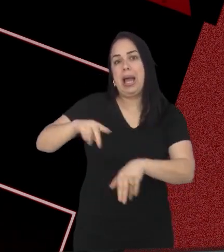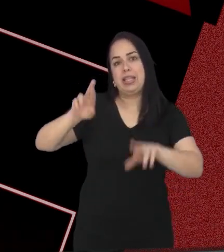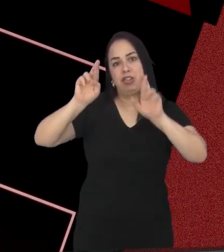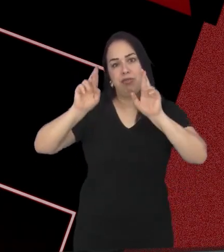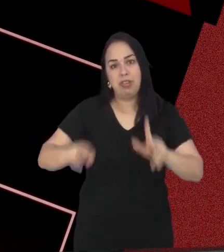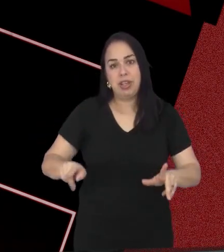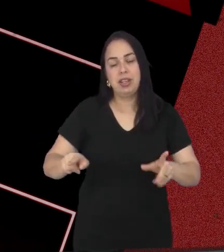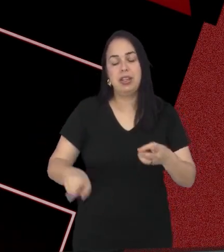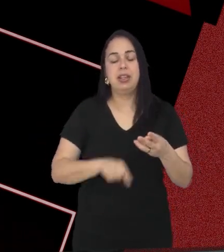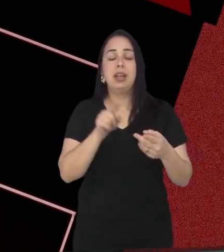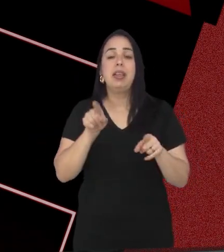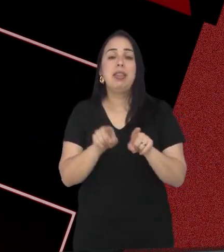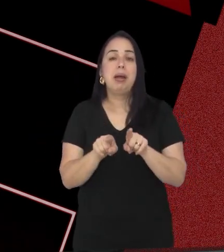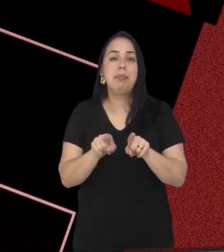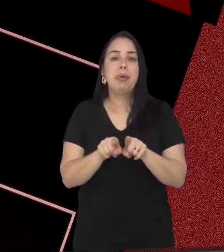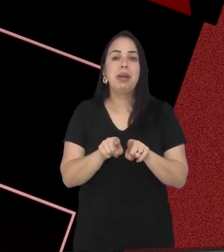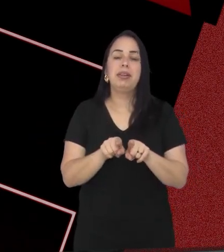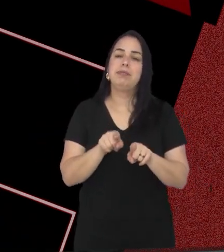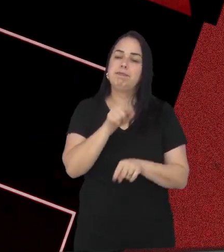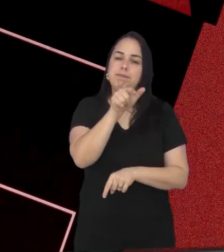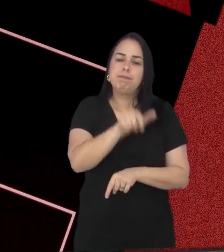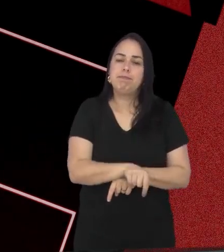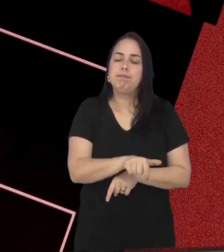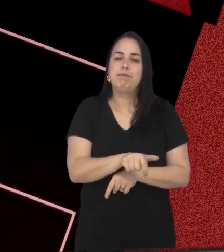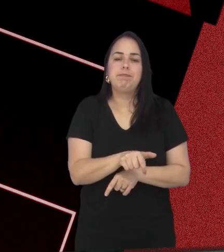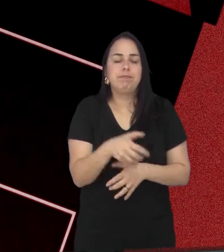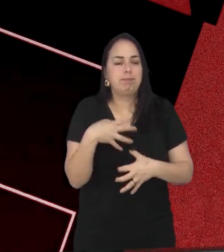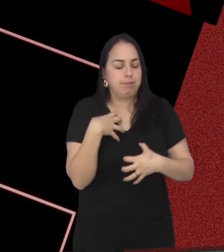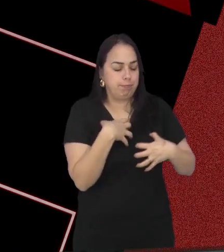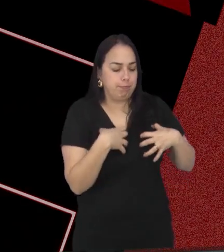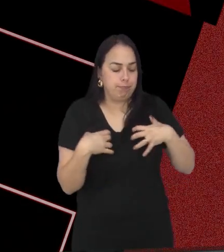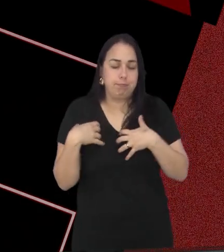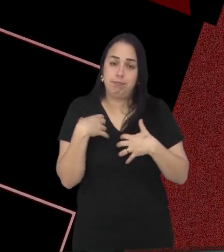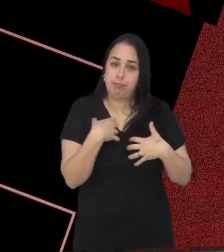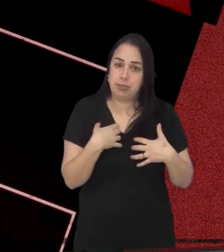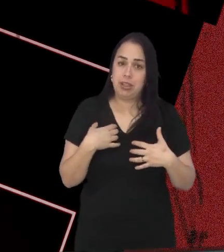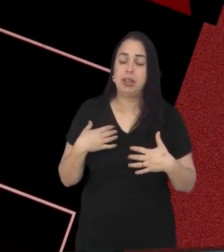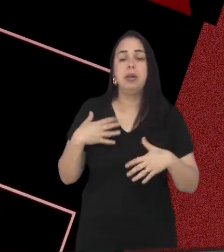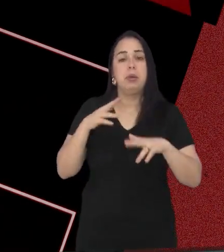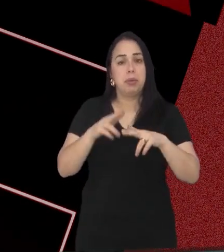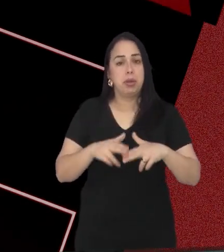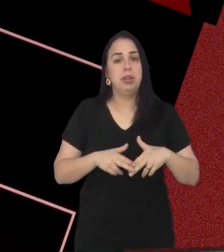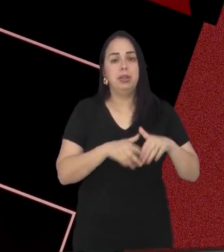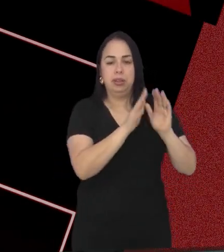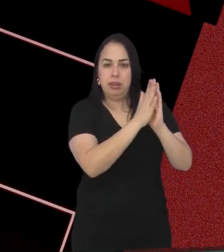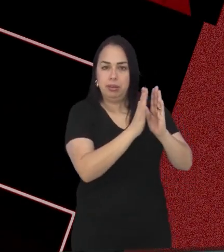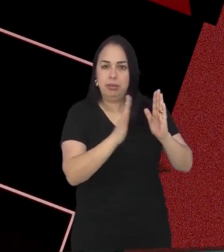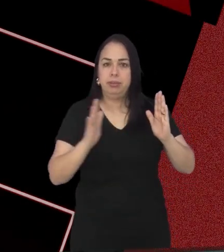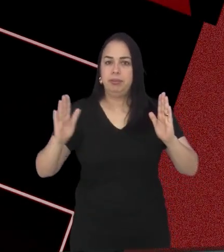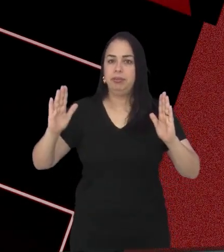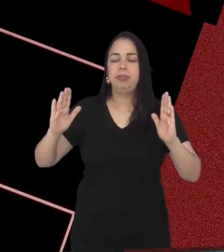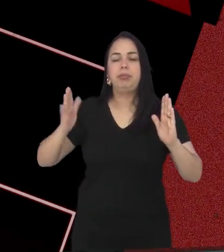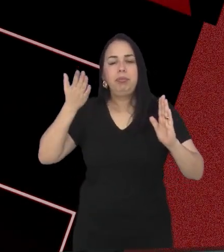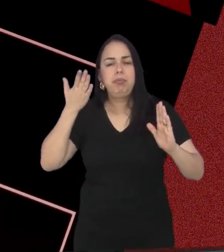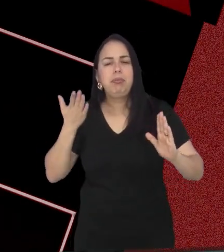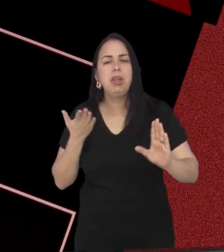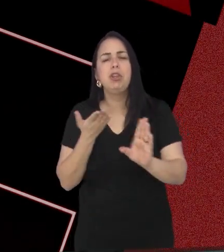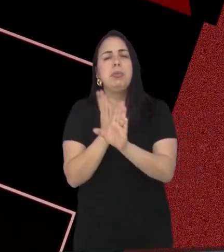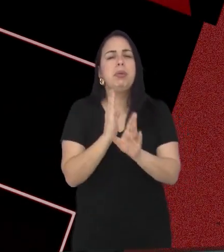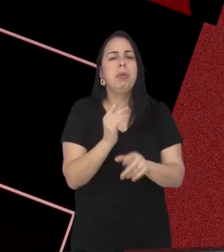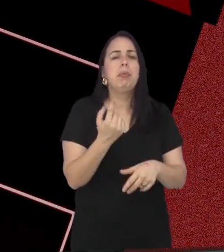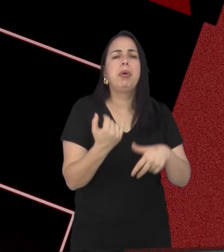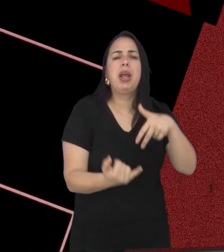estarem desconfortáveis existencialmente falando. No decorrer da série, nós descobrimos qual é essa